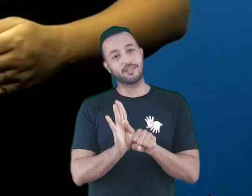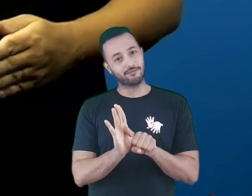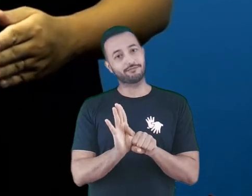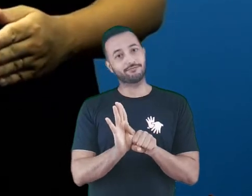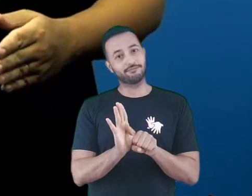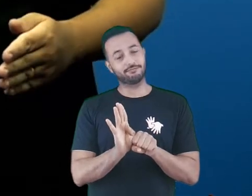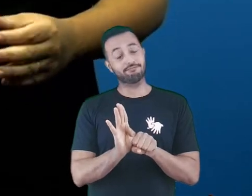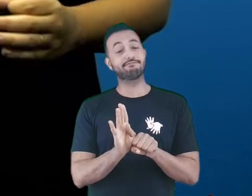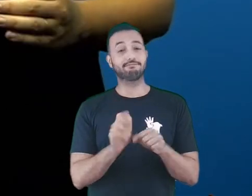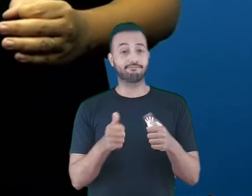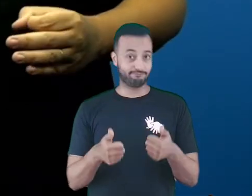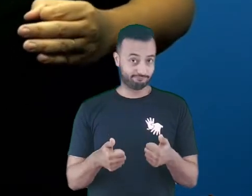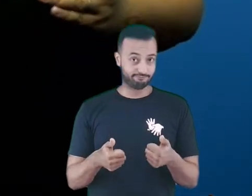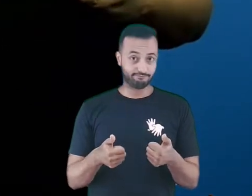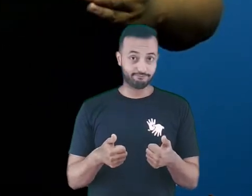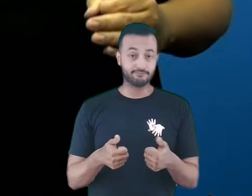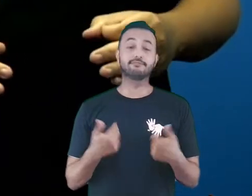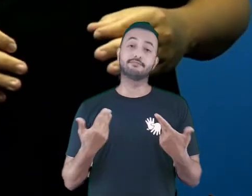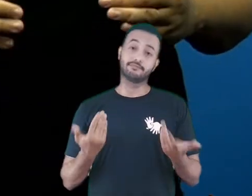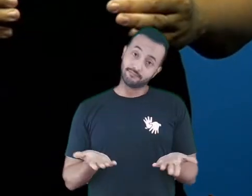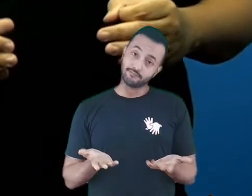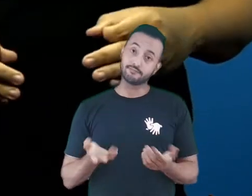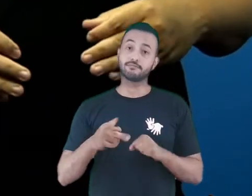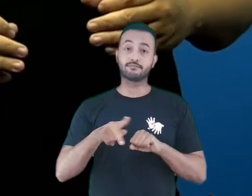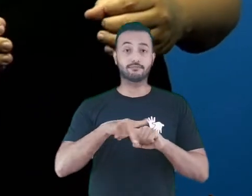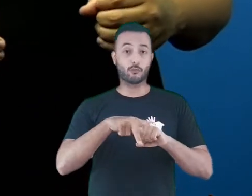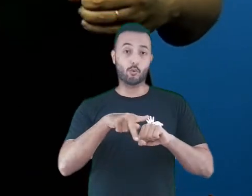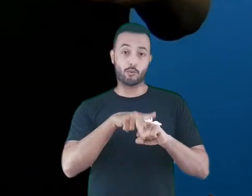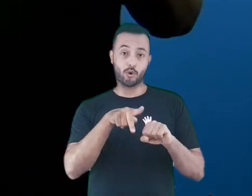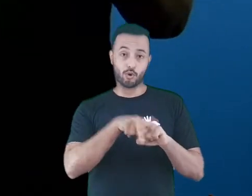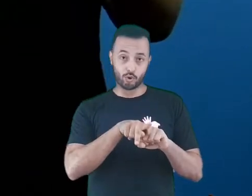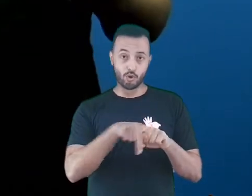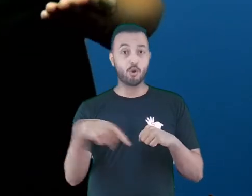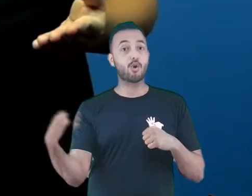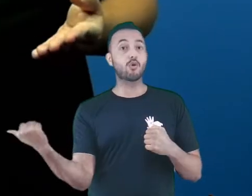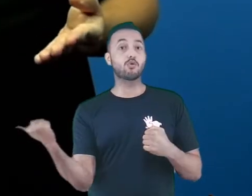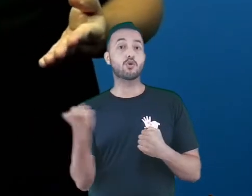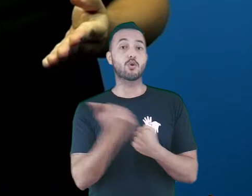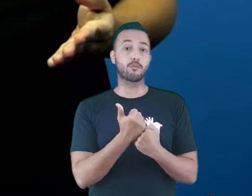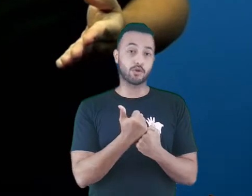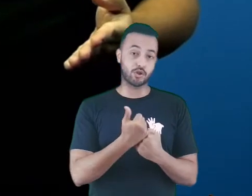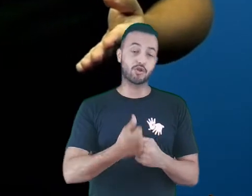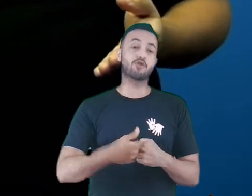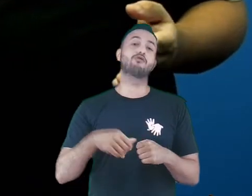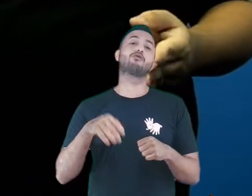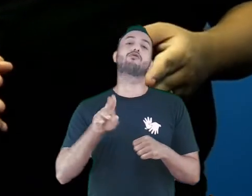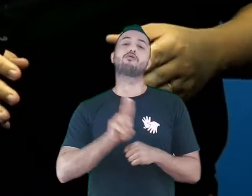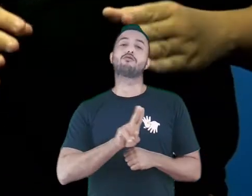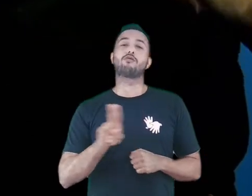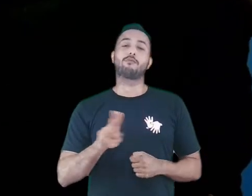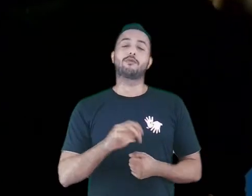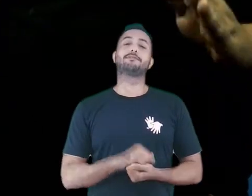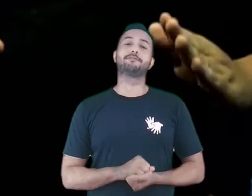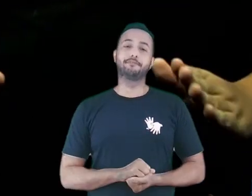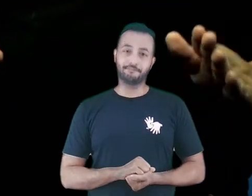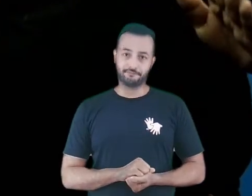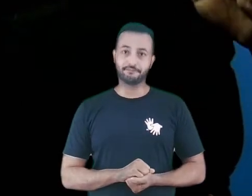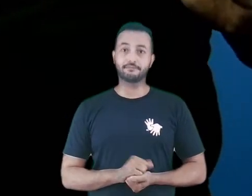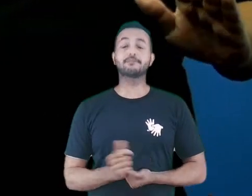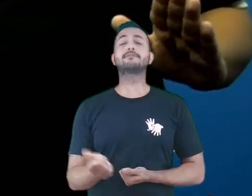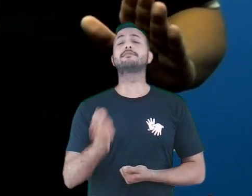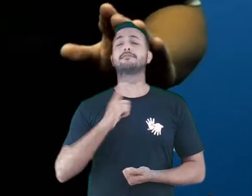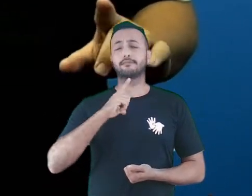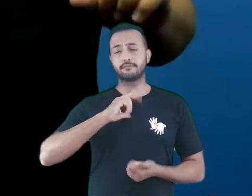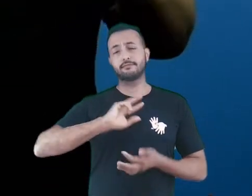substantivo. Tá bom? Então, o pronome, ele substitui esse nome, tá bom? E ele tem